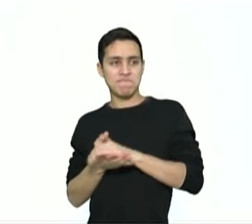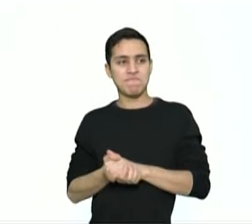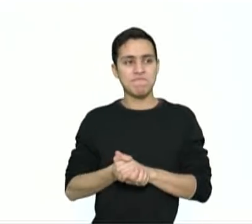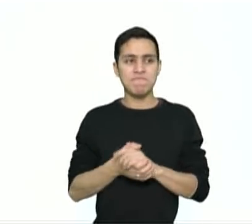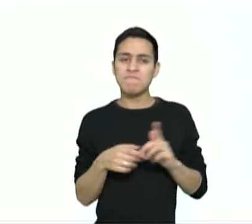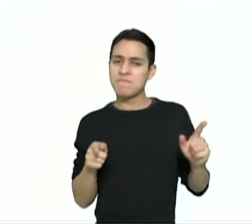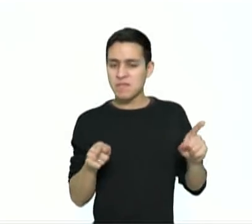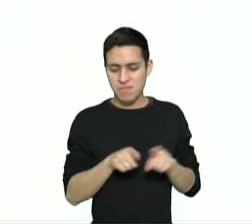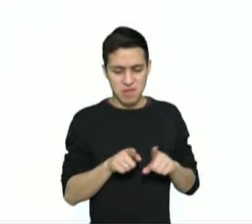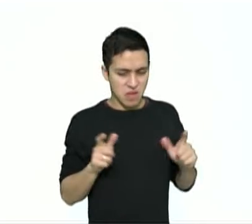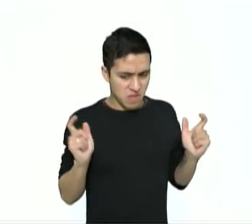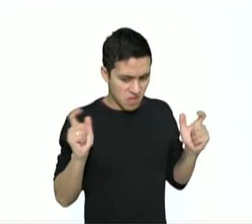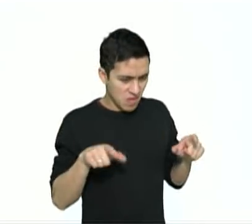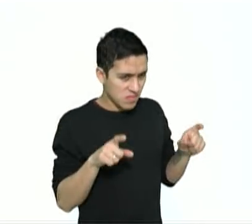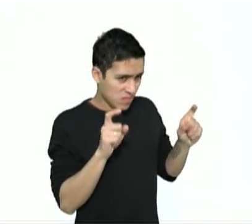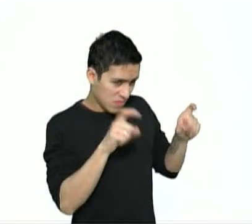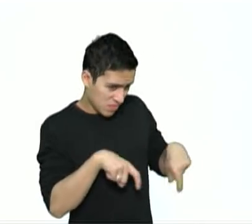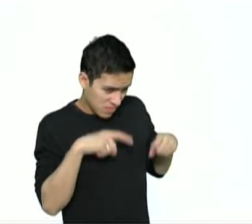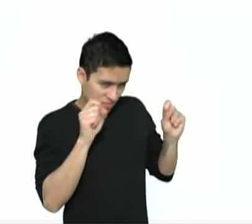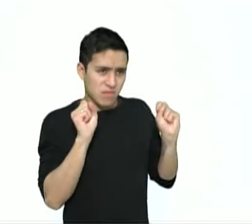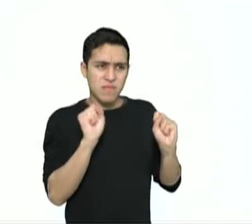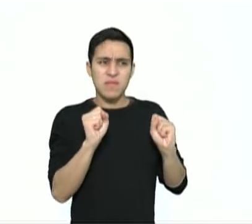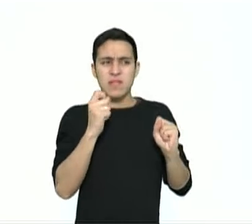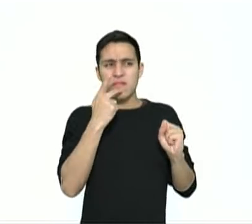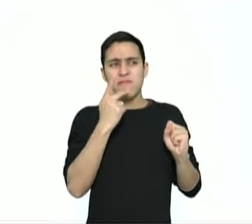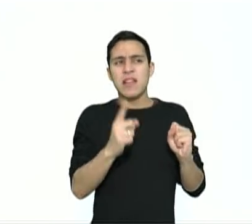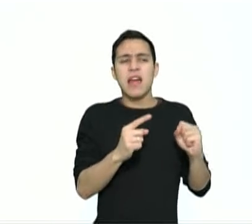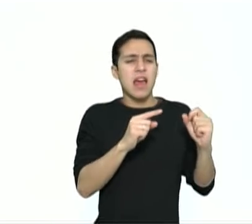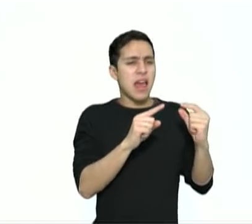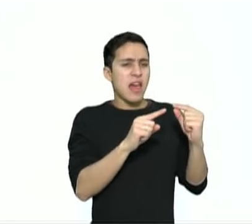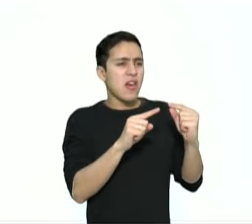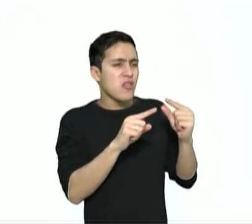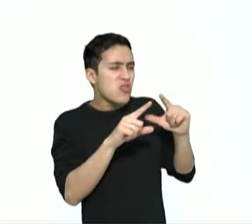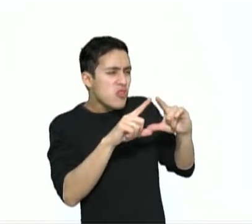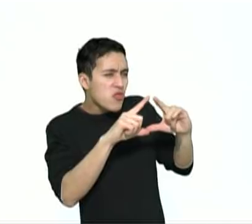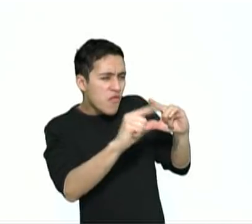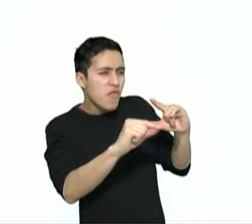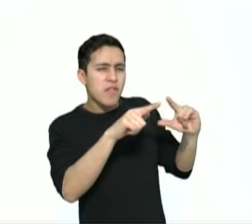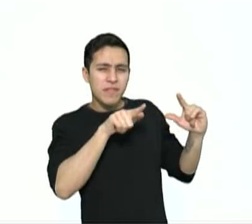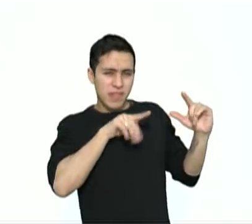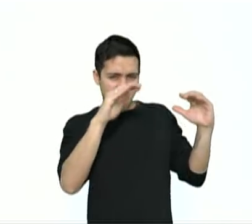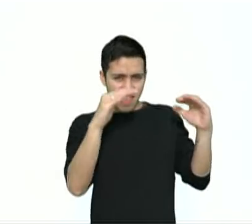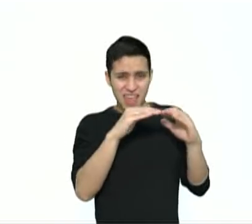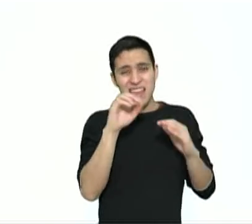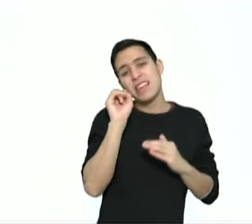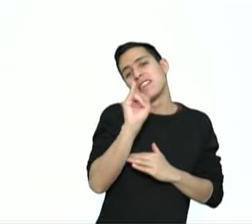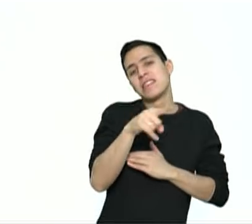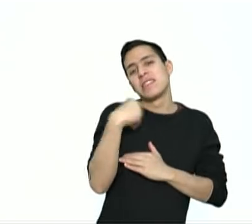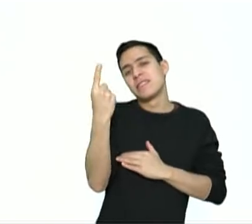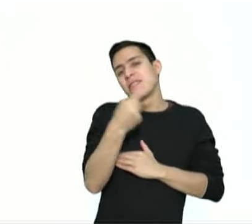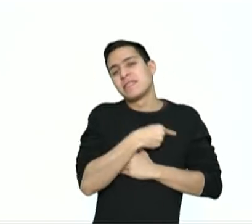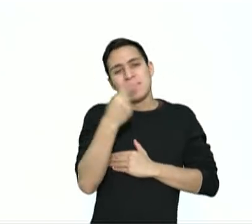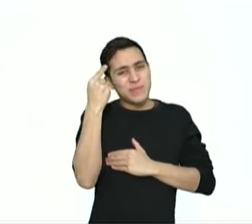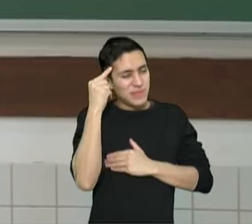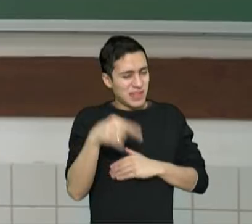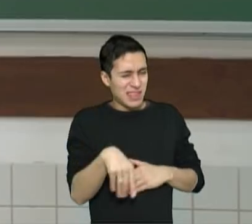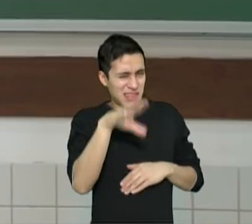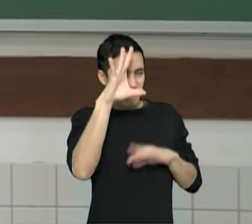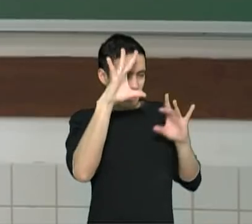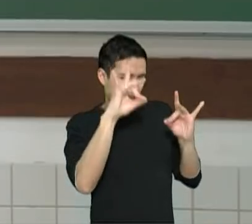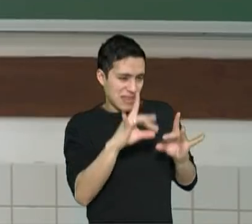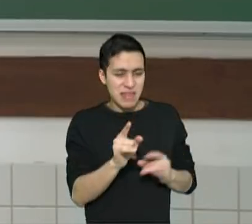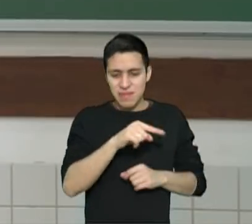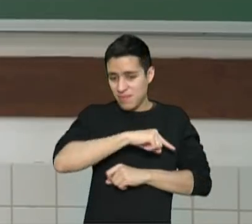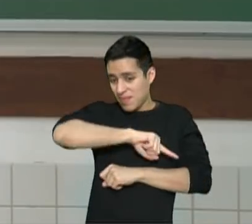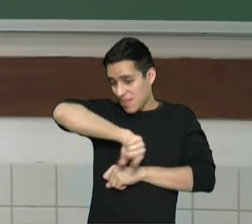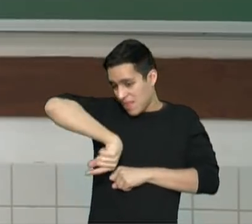né, a plantação, né, poderia até ter falado da casa ali no fundo, enfim. Se a gente for trazer o máximo de detalhes, a gente fica